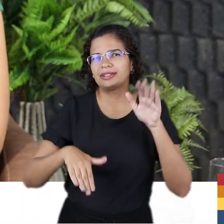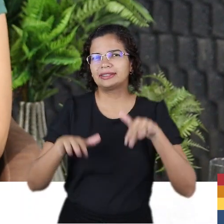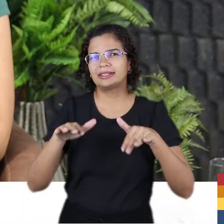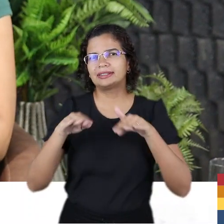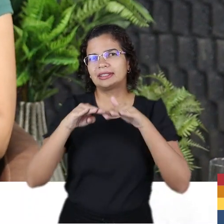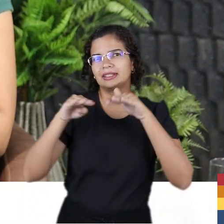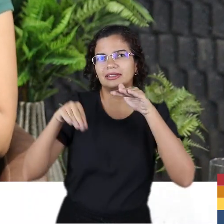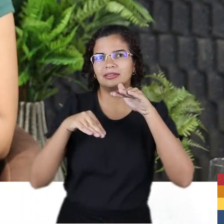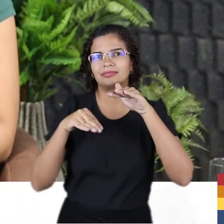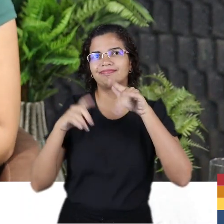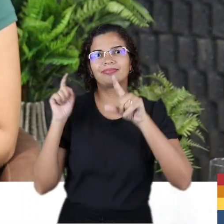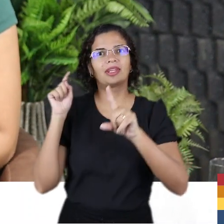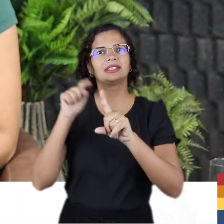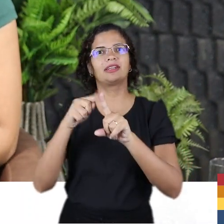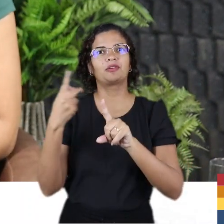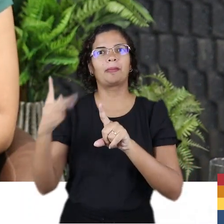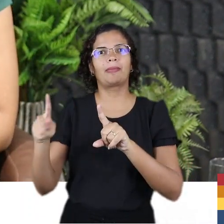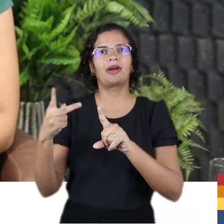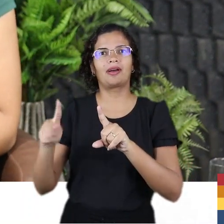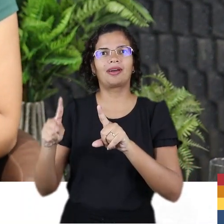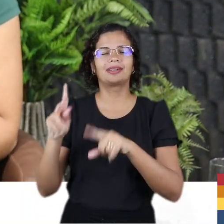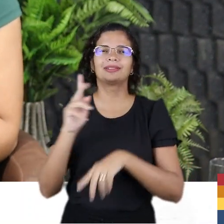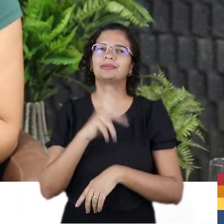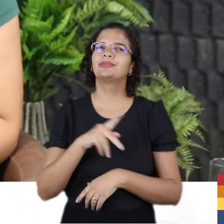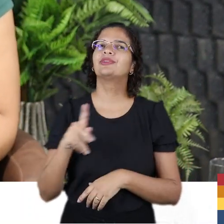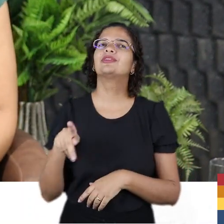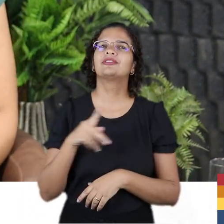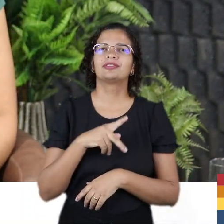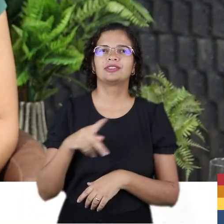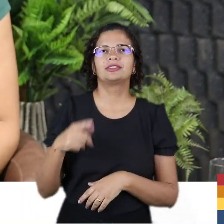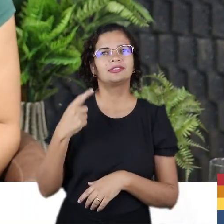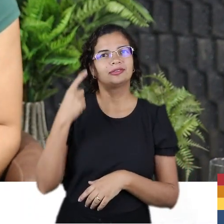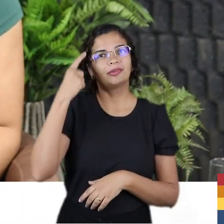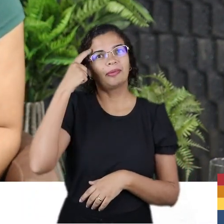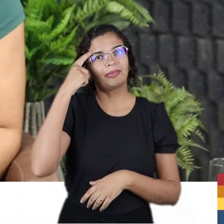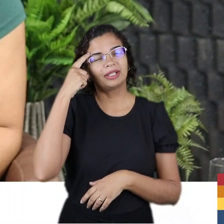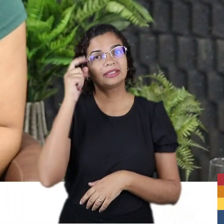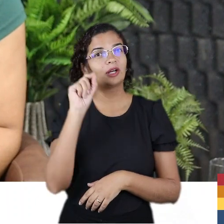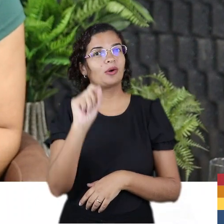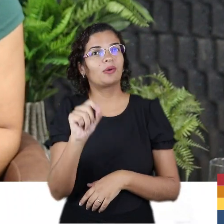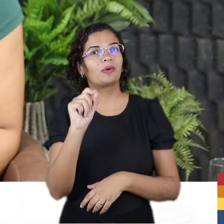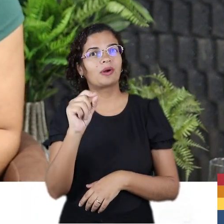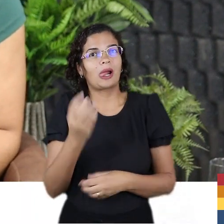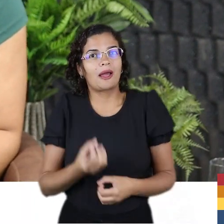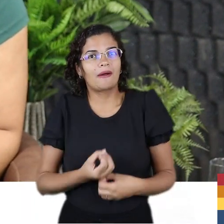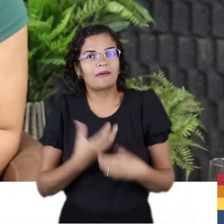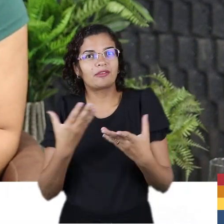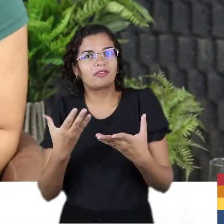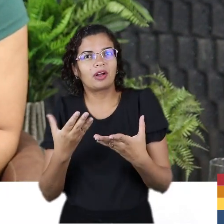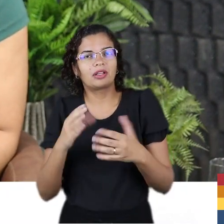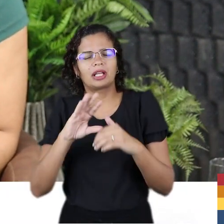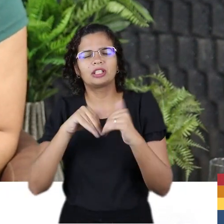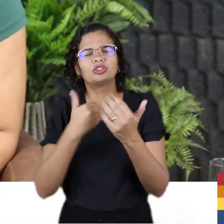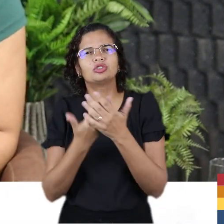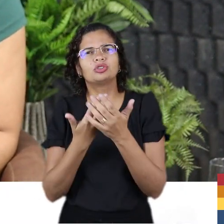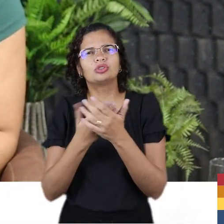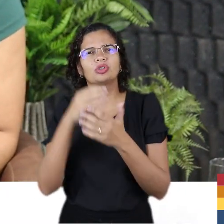trilhas, de caminhos. E aí, obviamente, a gente precisa entender